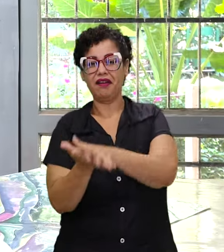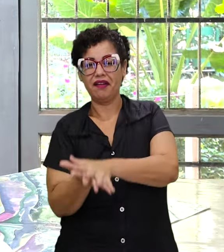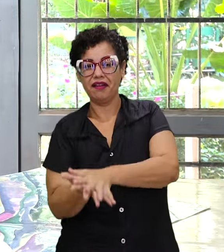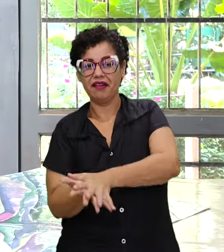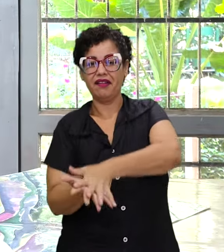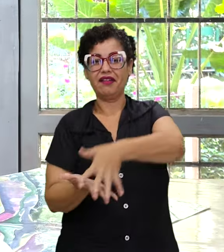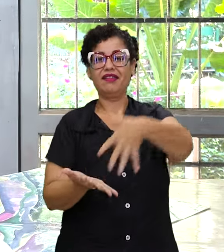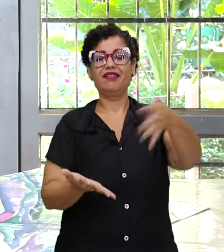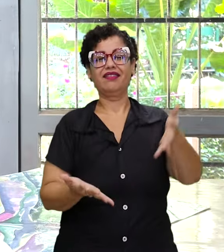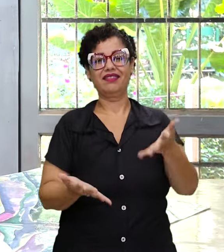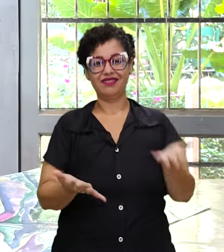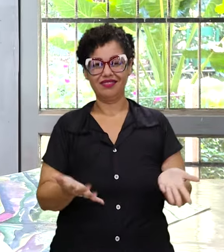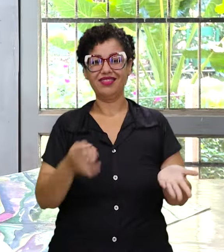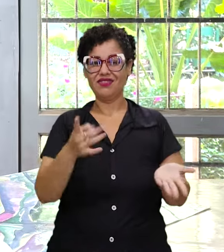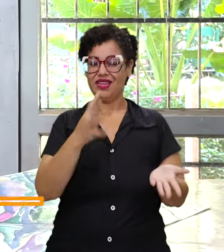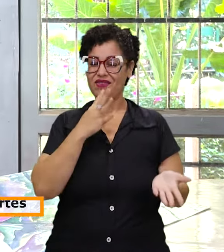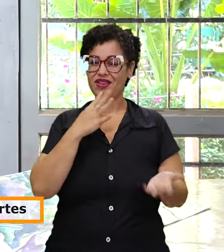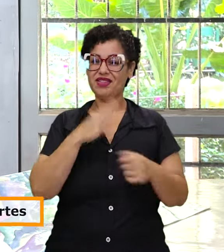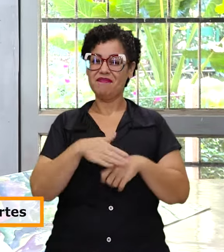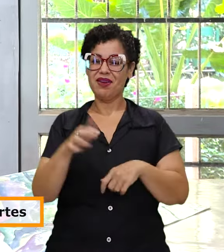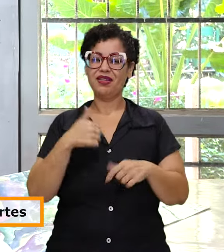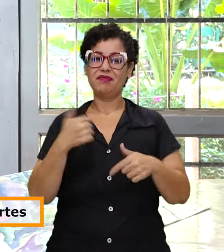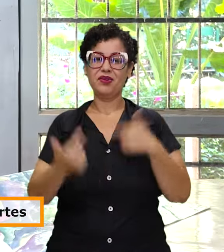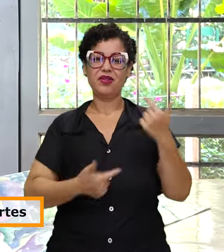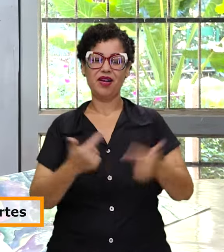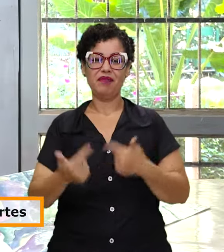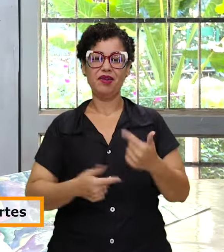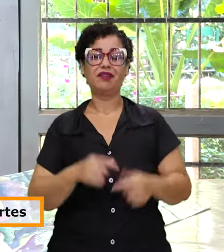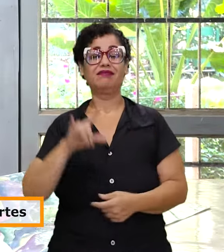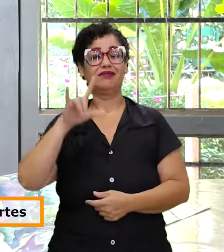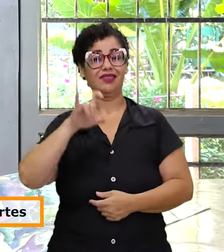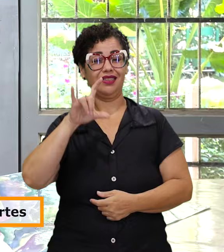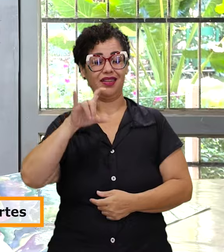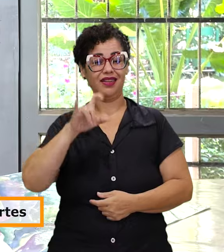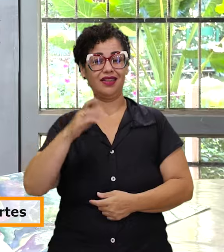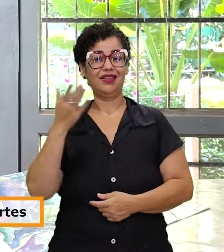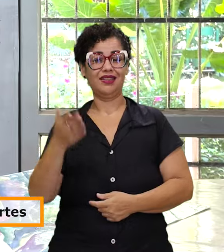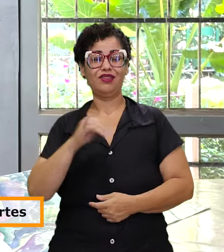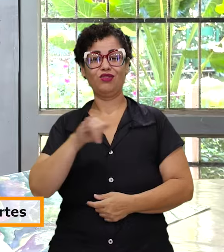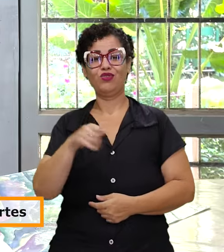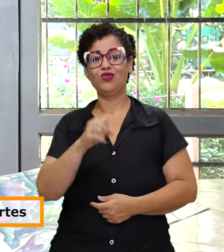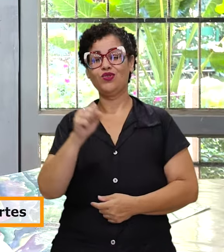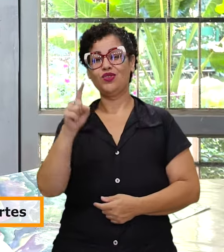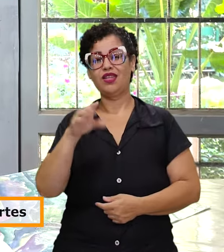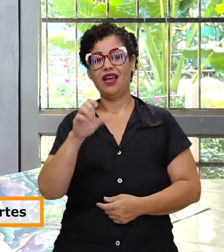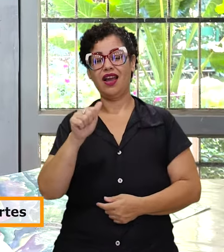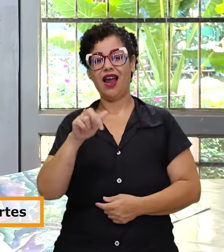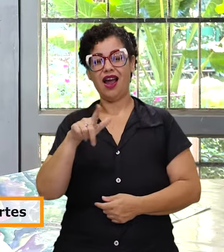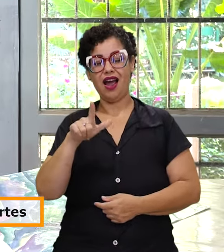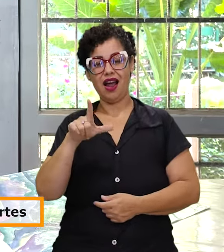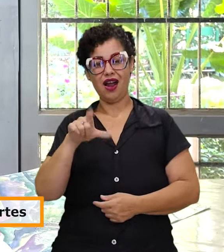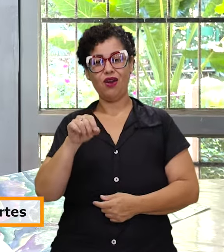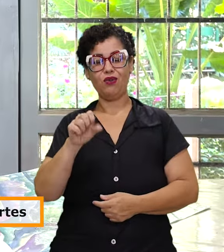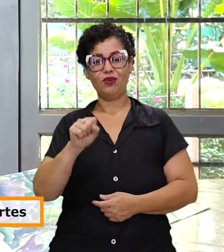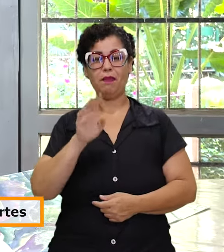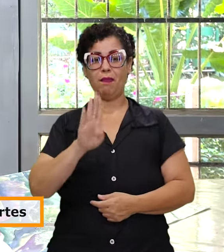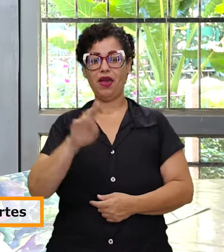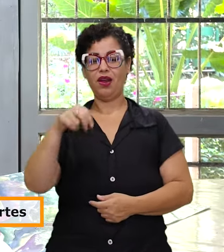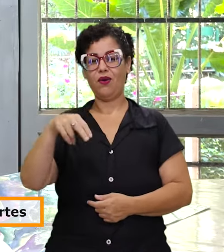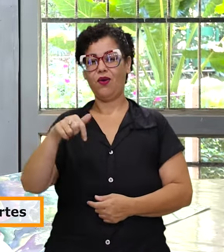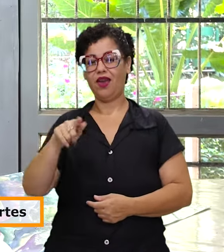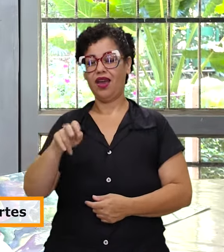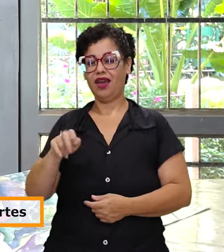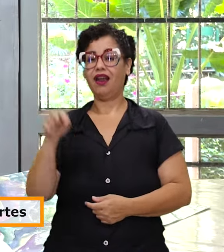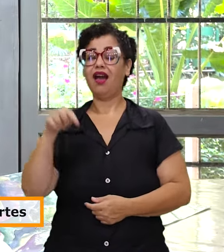quiserem conhecer um pouco do meu trabalho, lá no meu Instagram, José Carlos B. Nogueira. Também aqui no